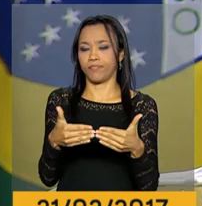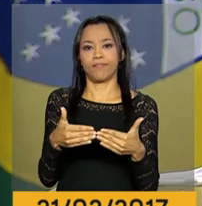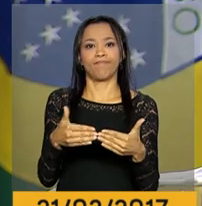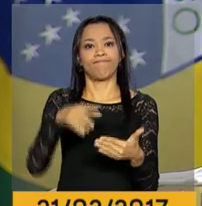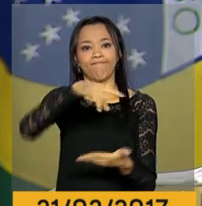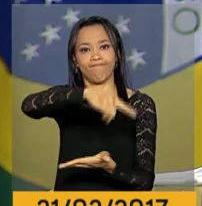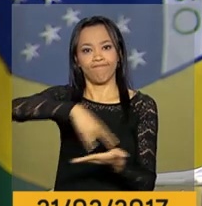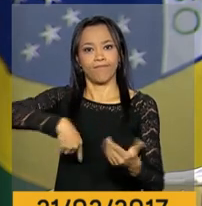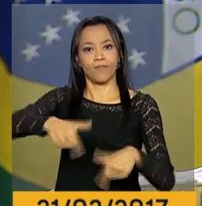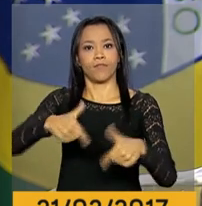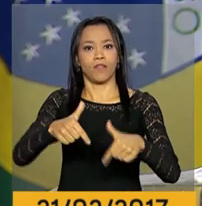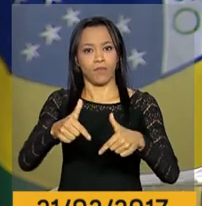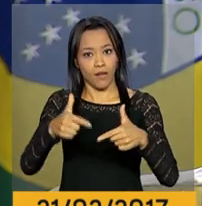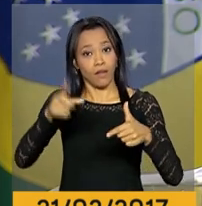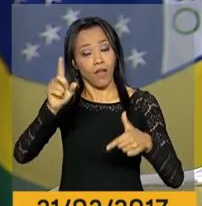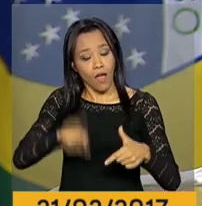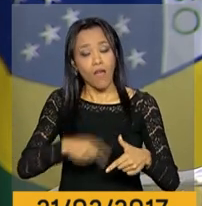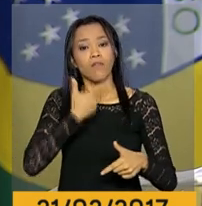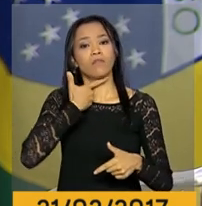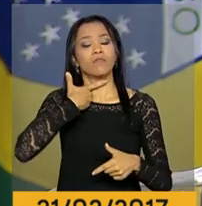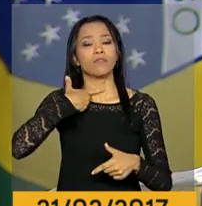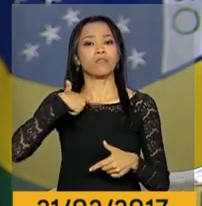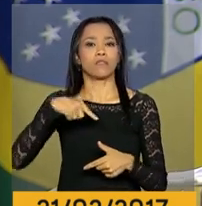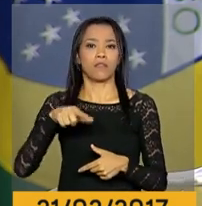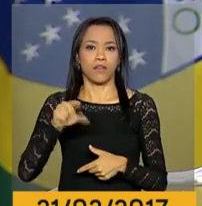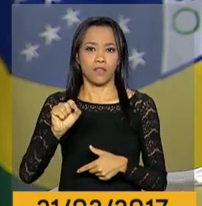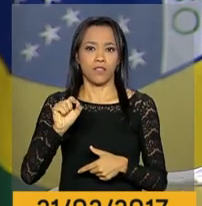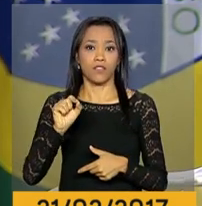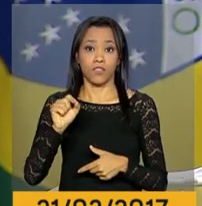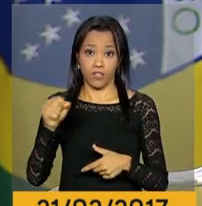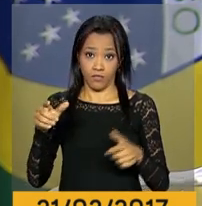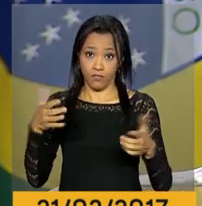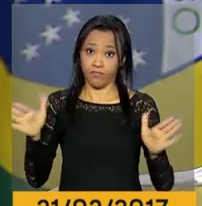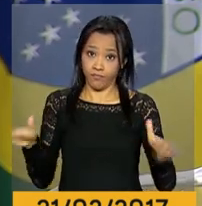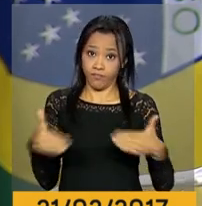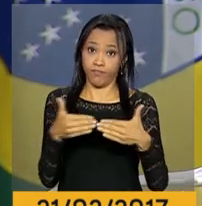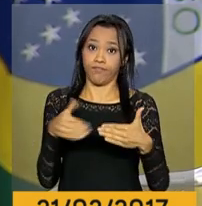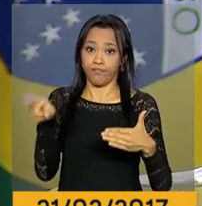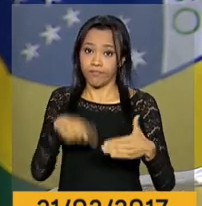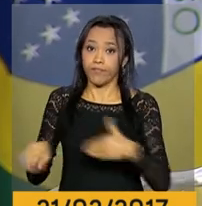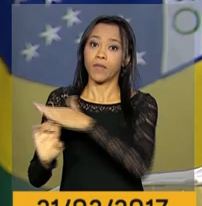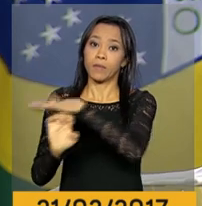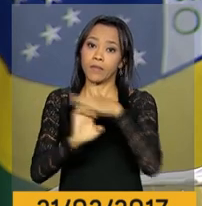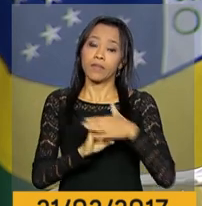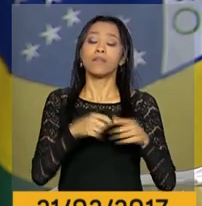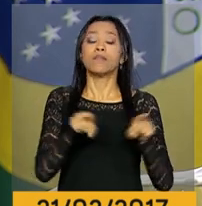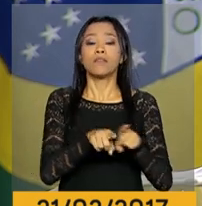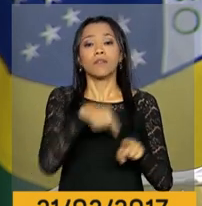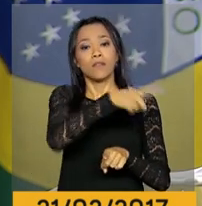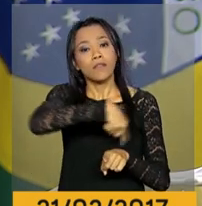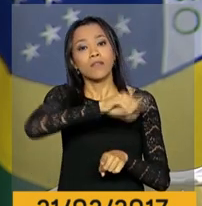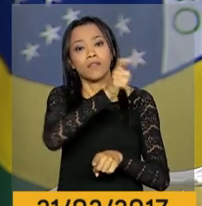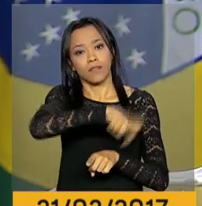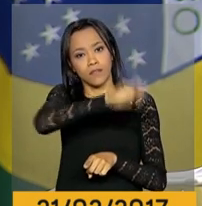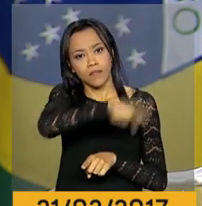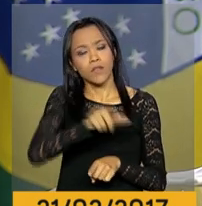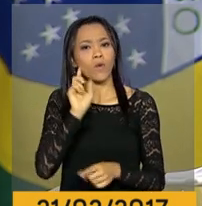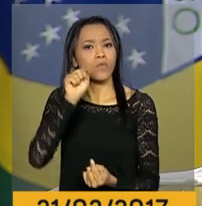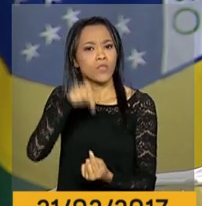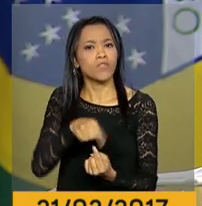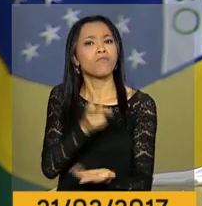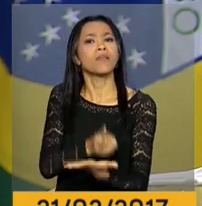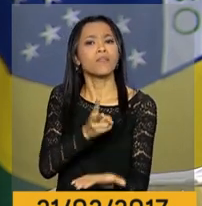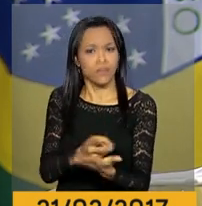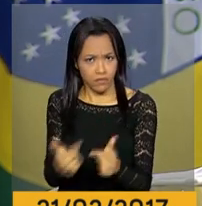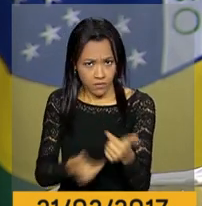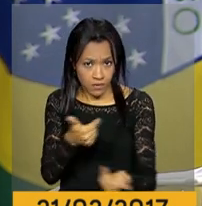Portanto o reforço da vontade eh de empregadores e empregados com vistas à manutenção do emprego